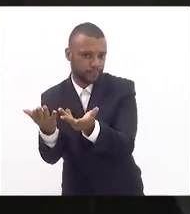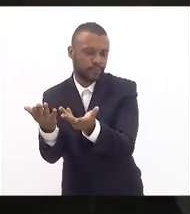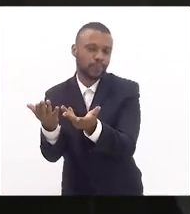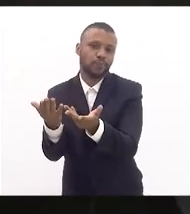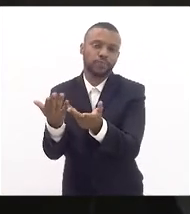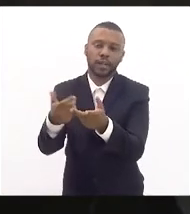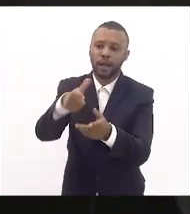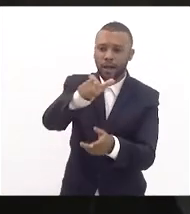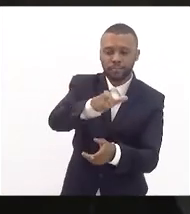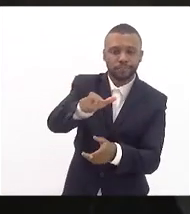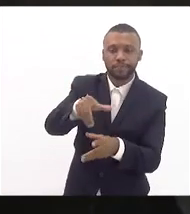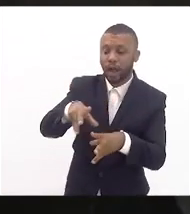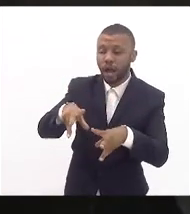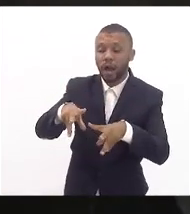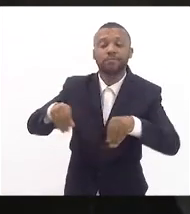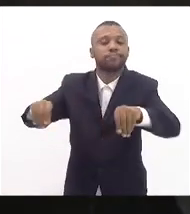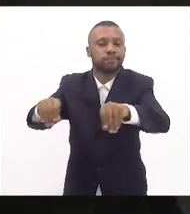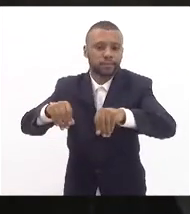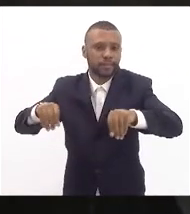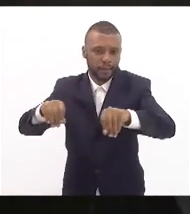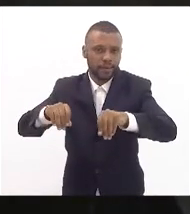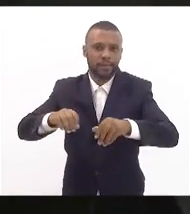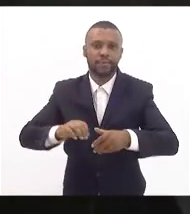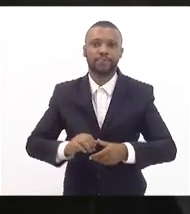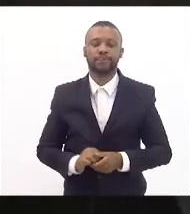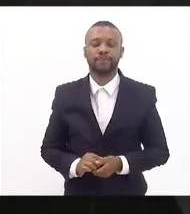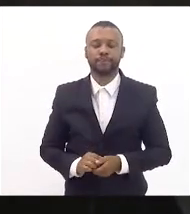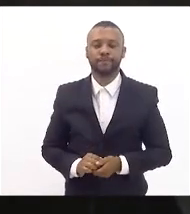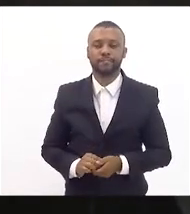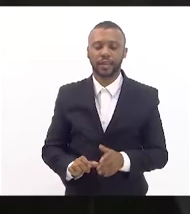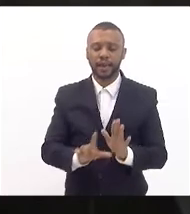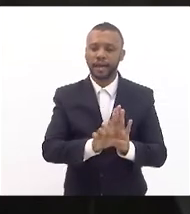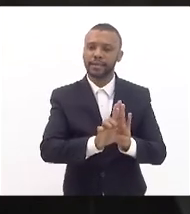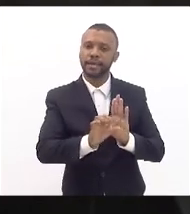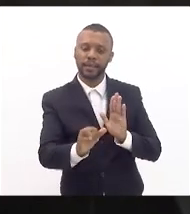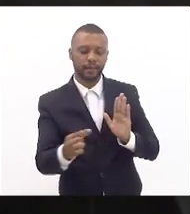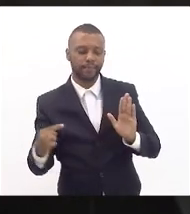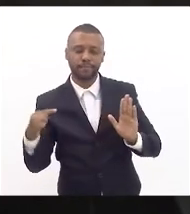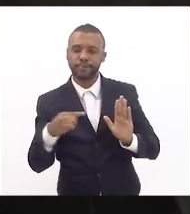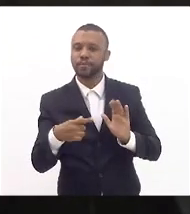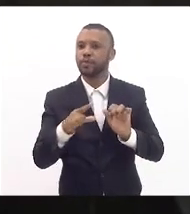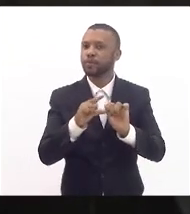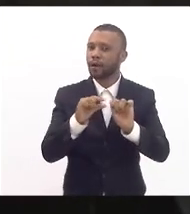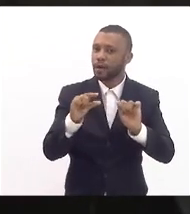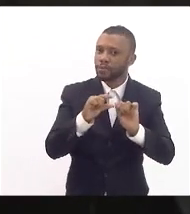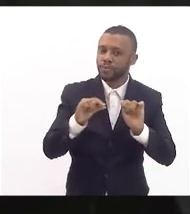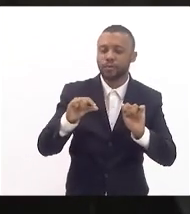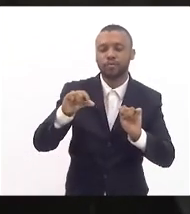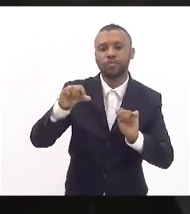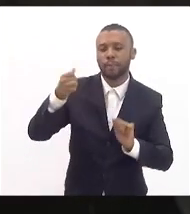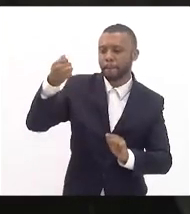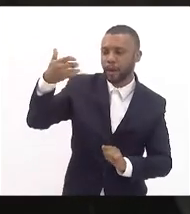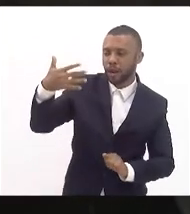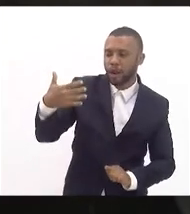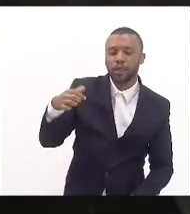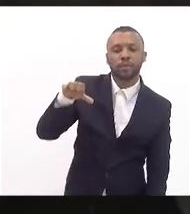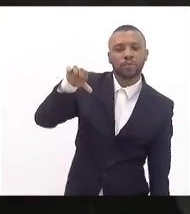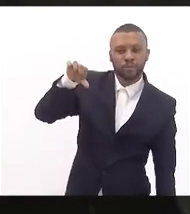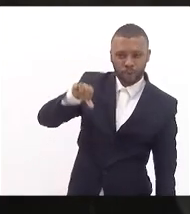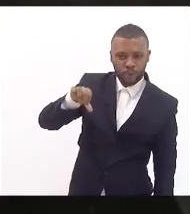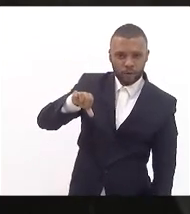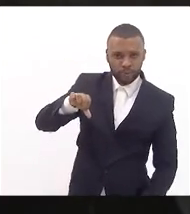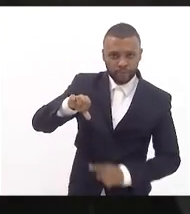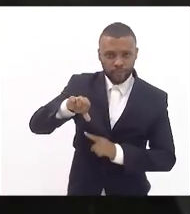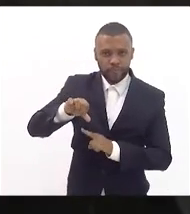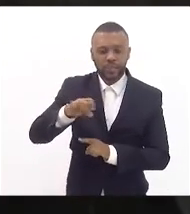aos assentamentos. Essa lei, no seu artigo 9º, e aí nós